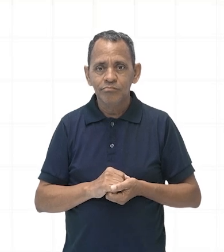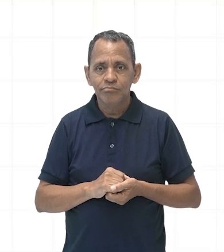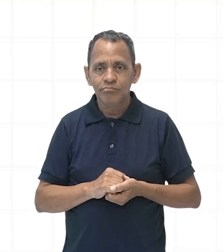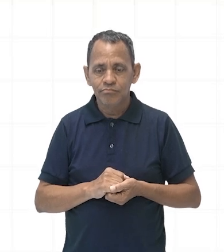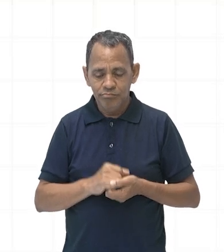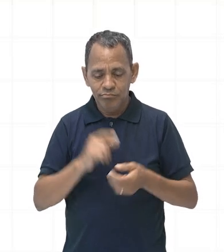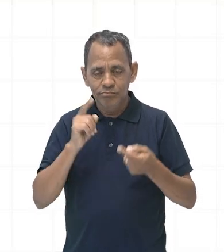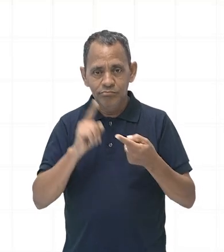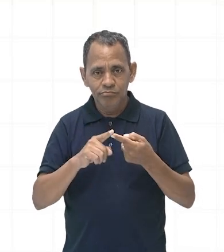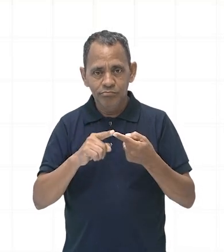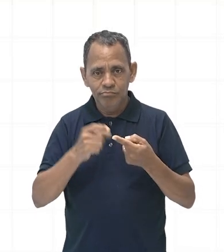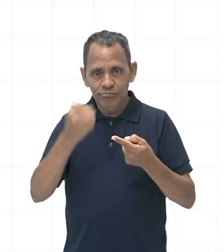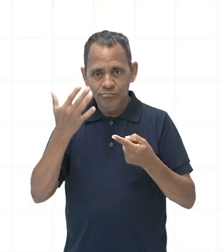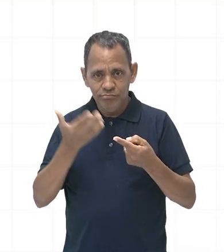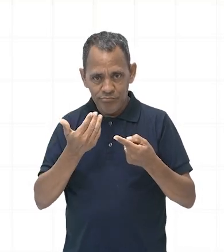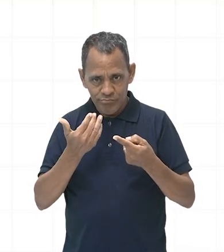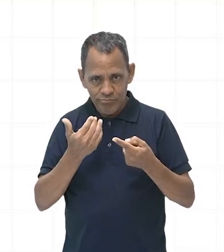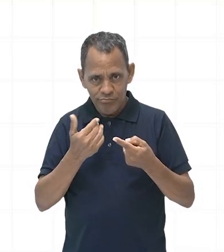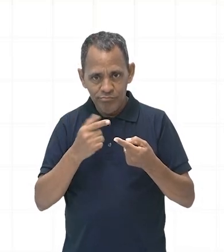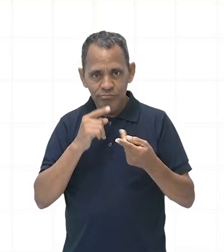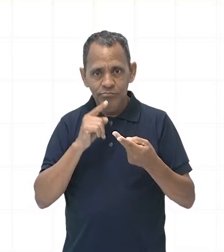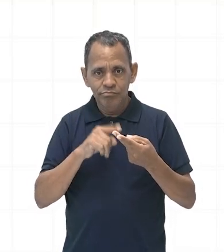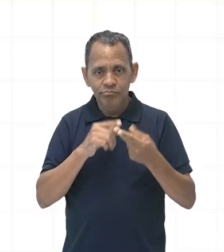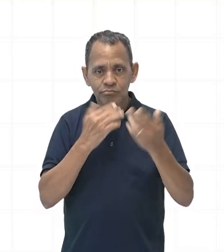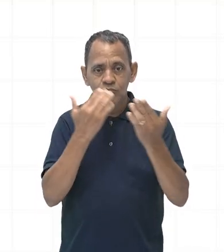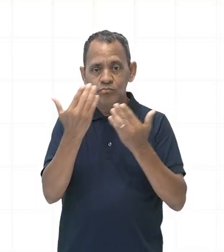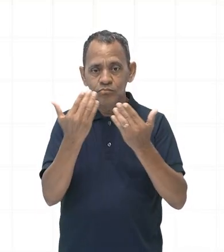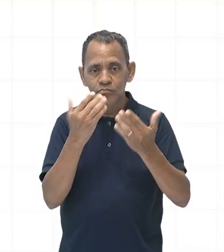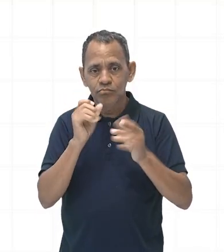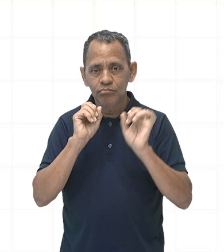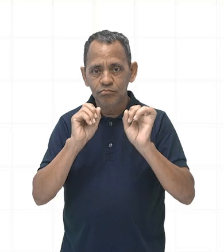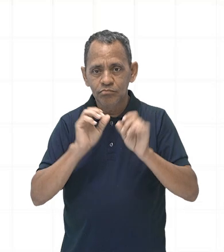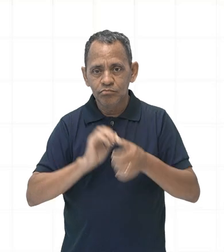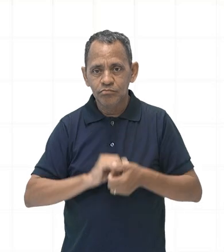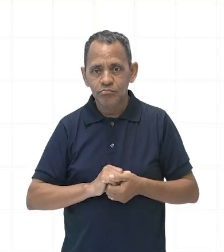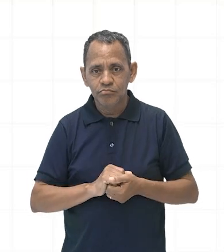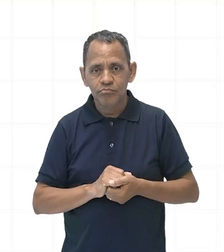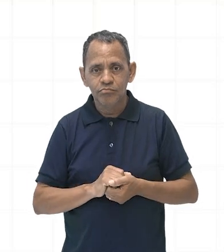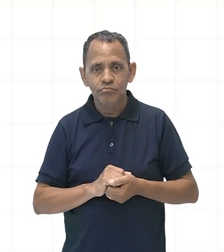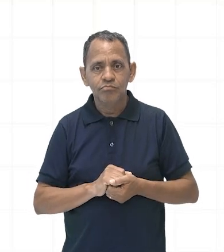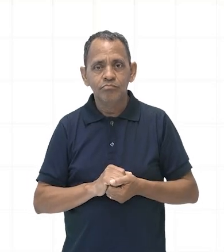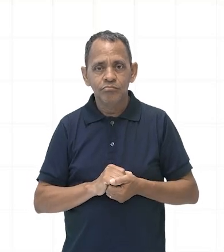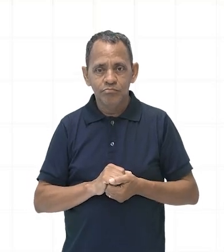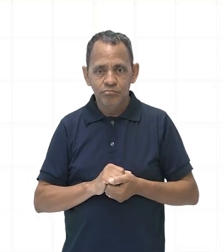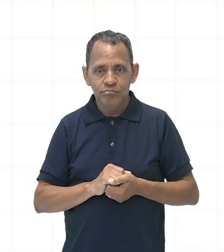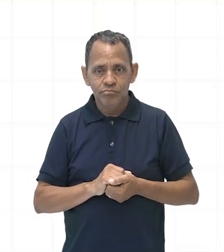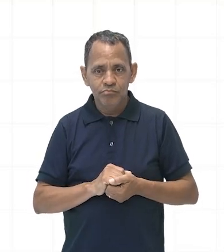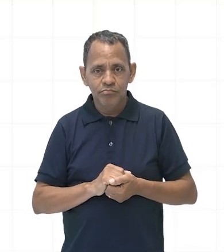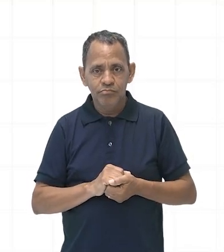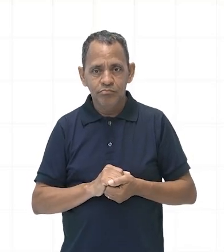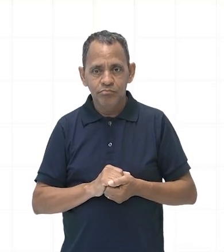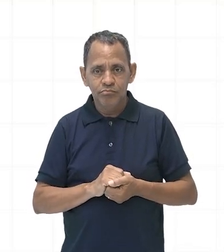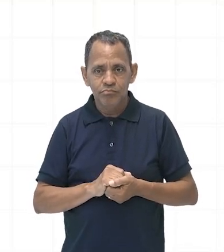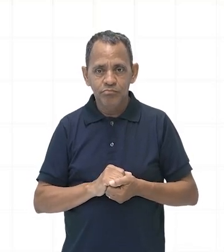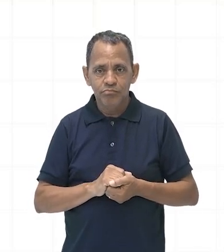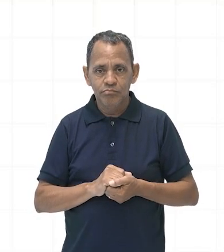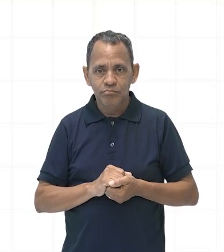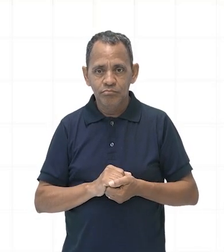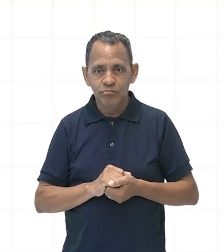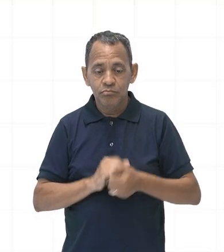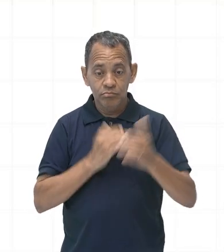quantidade de alimentos e nós vamos comparar essa grandeza com as demais. Tudo